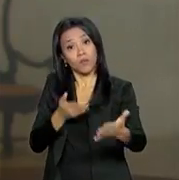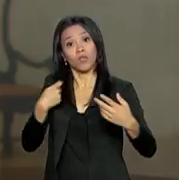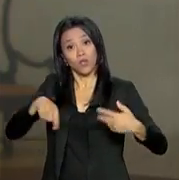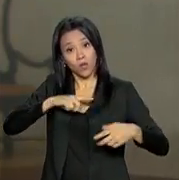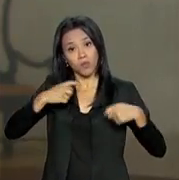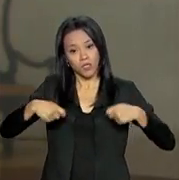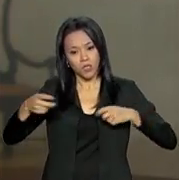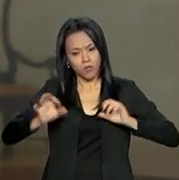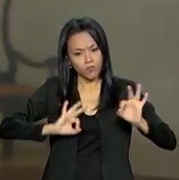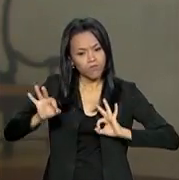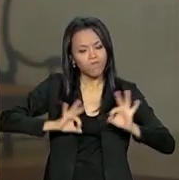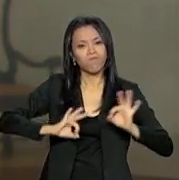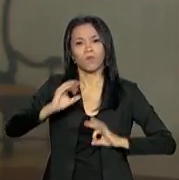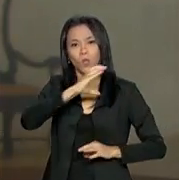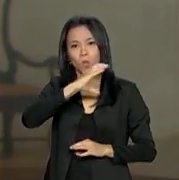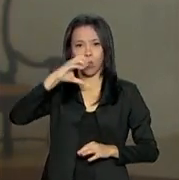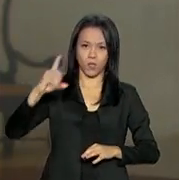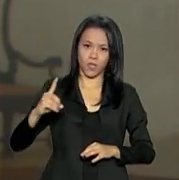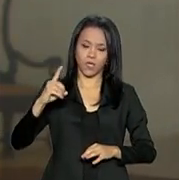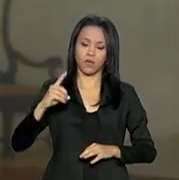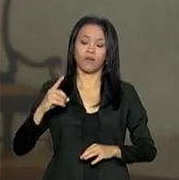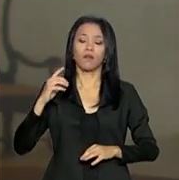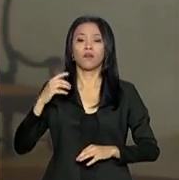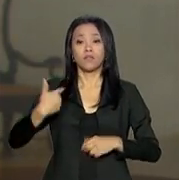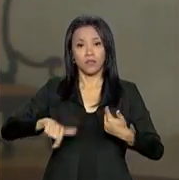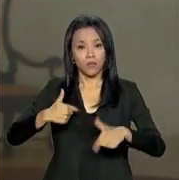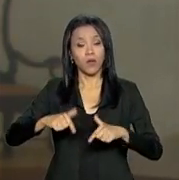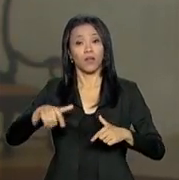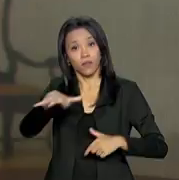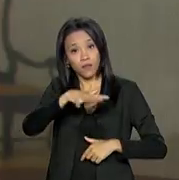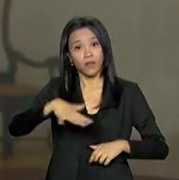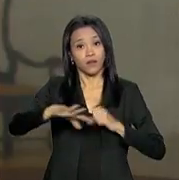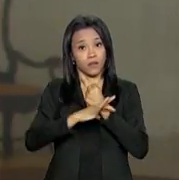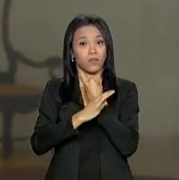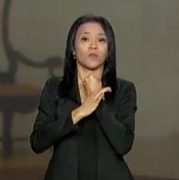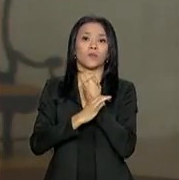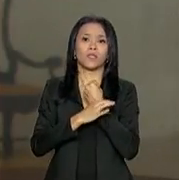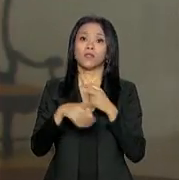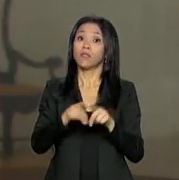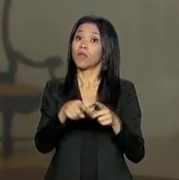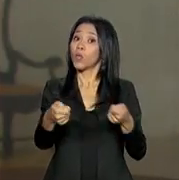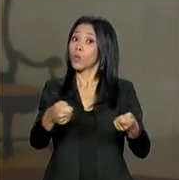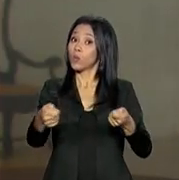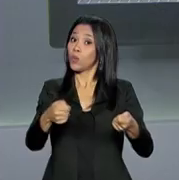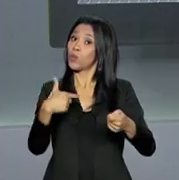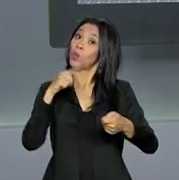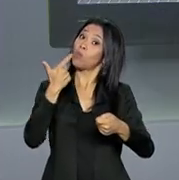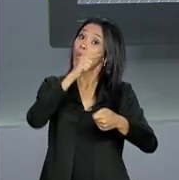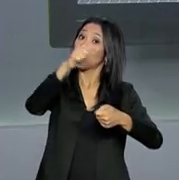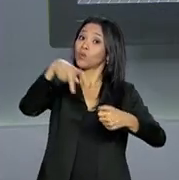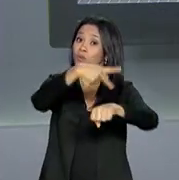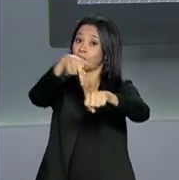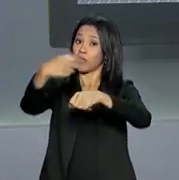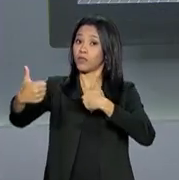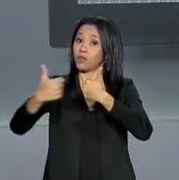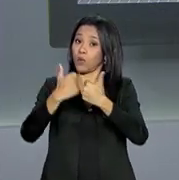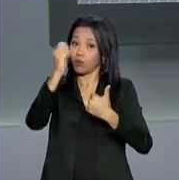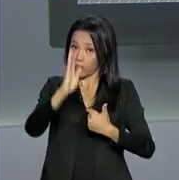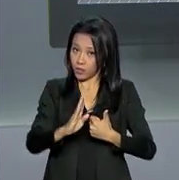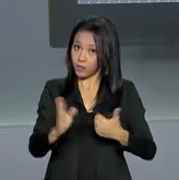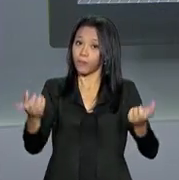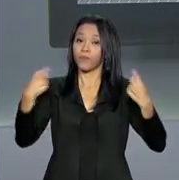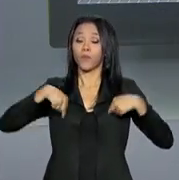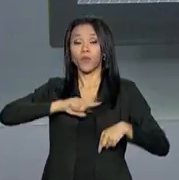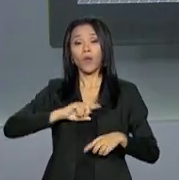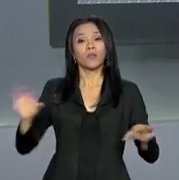em nossos jogos de segurança de controle com os países vizinhos nós ficamos por aqui